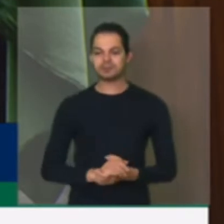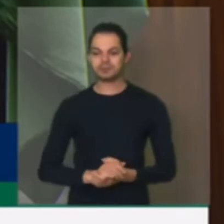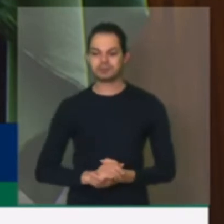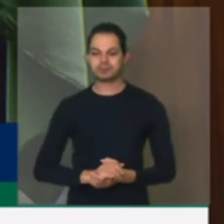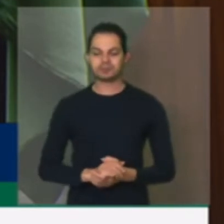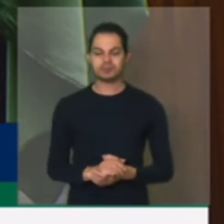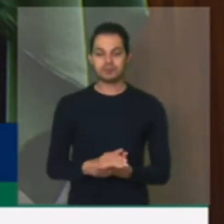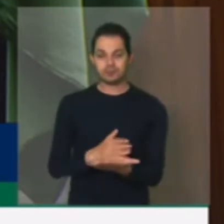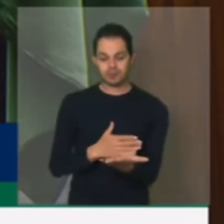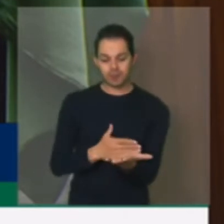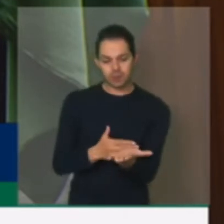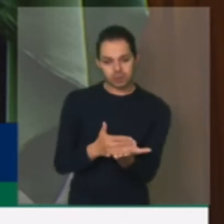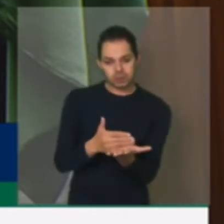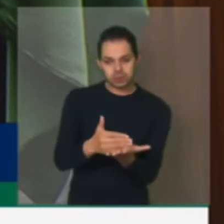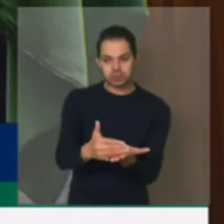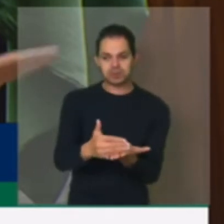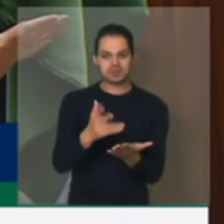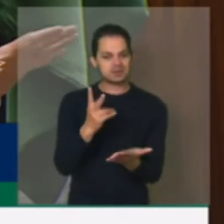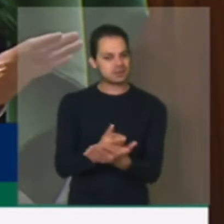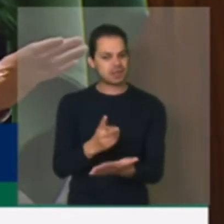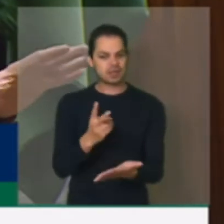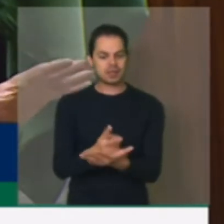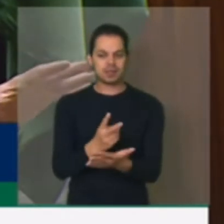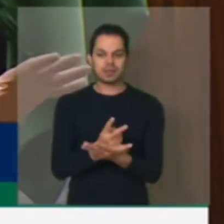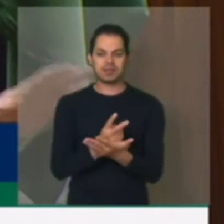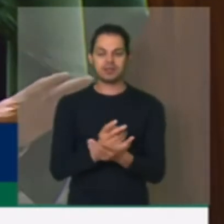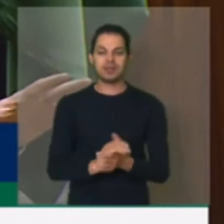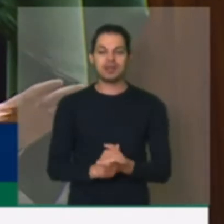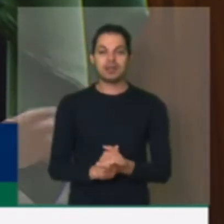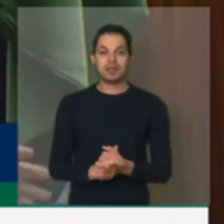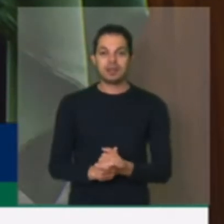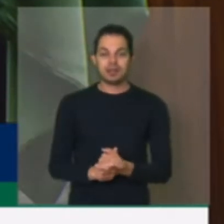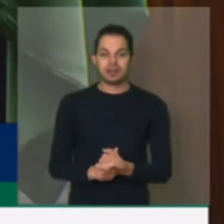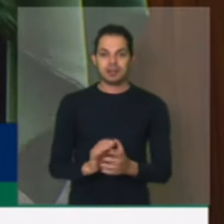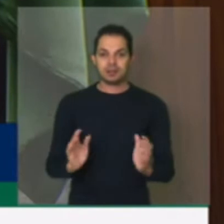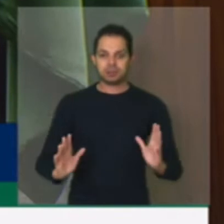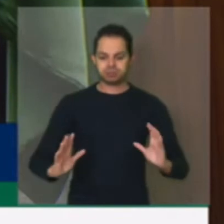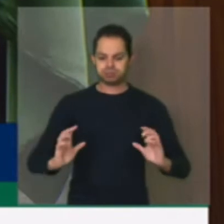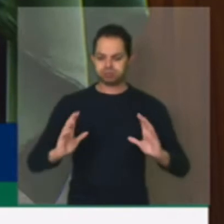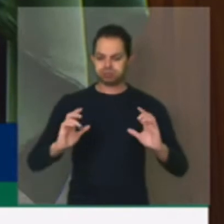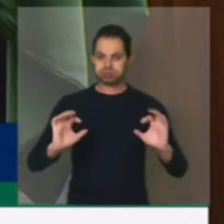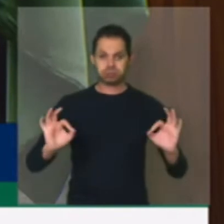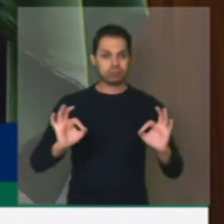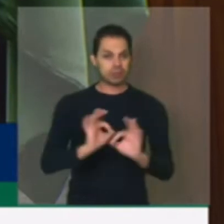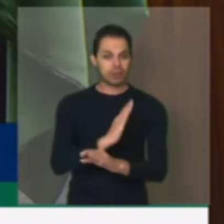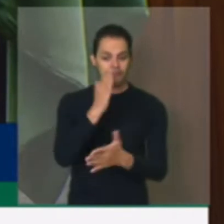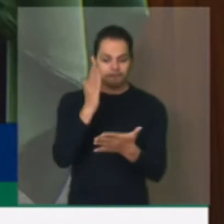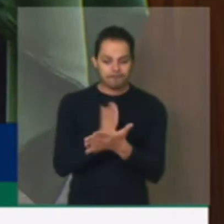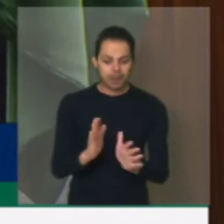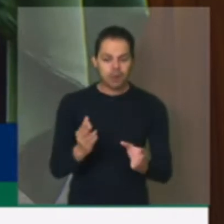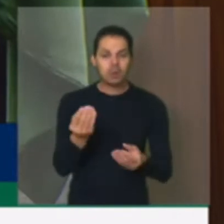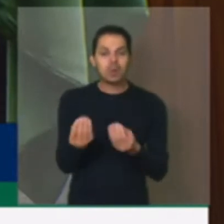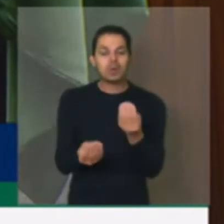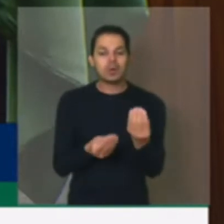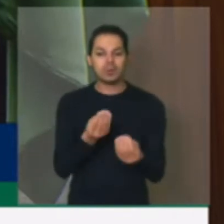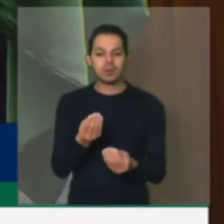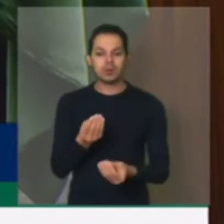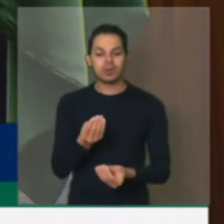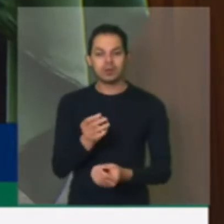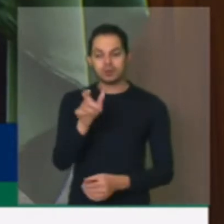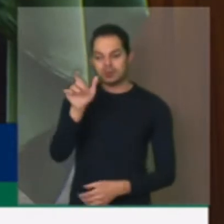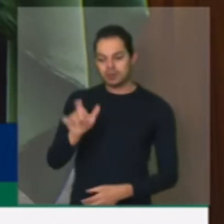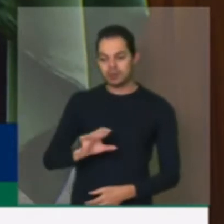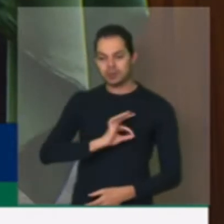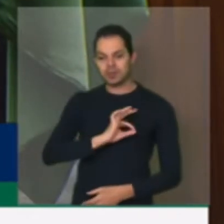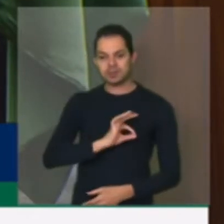momento. Só se cessou de fato depois que o policial do DEPOL,